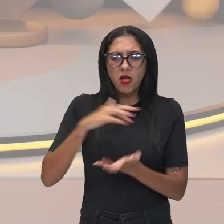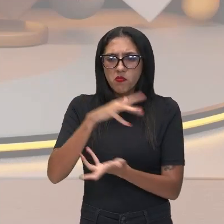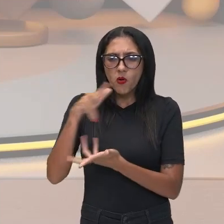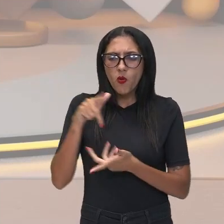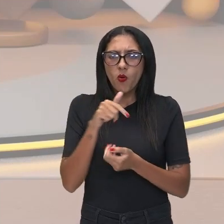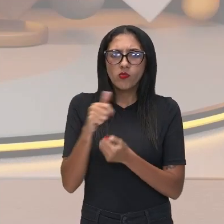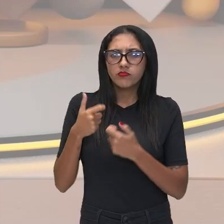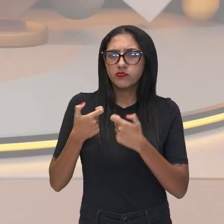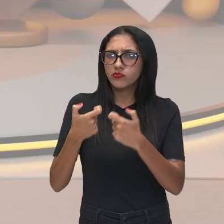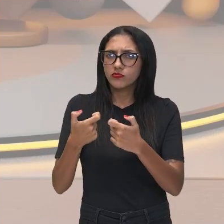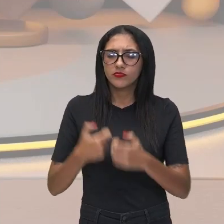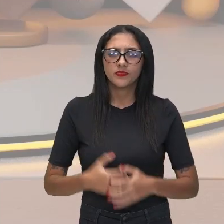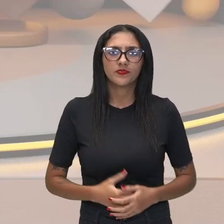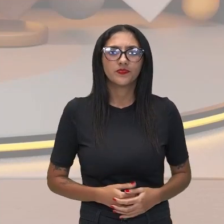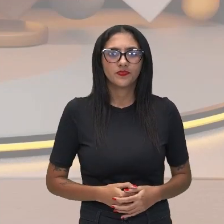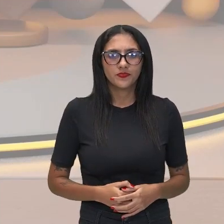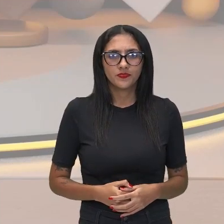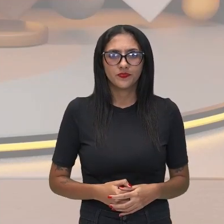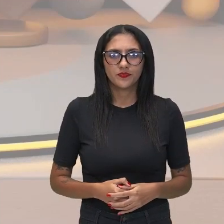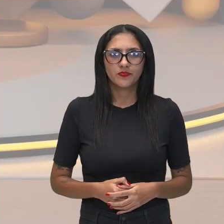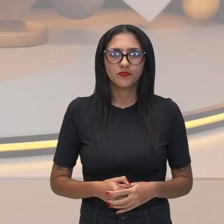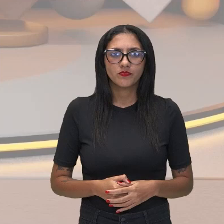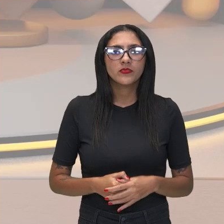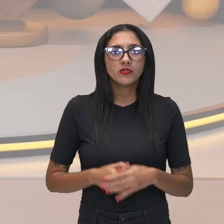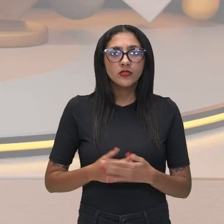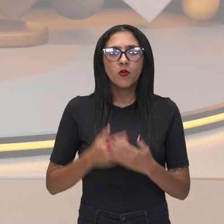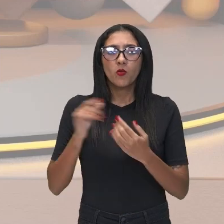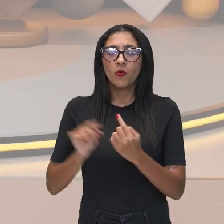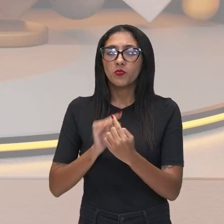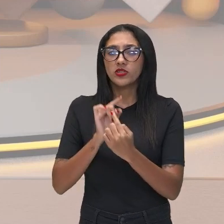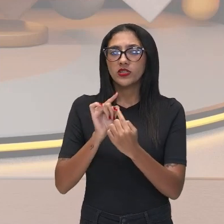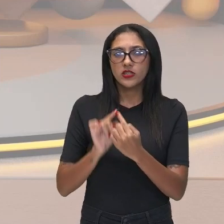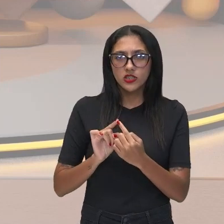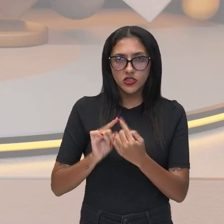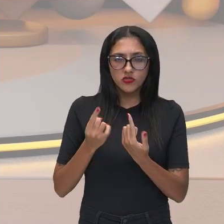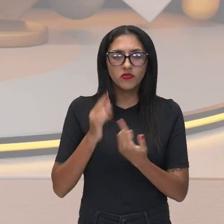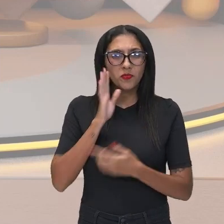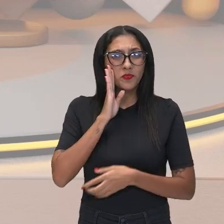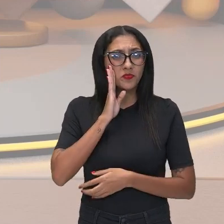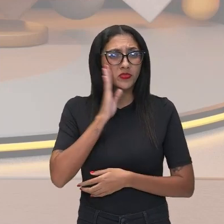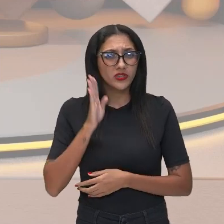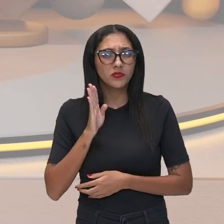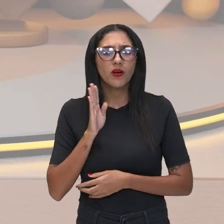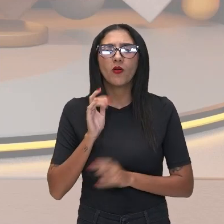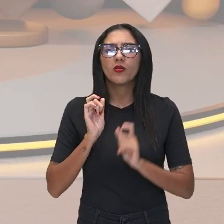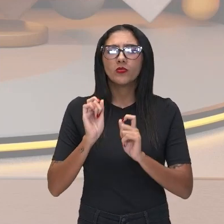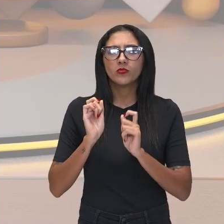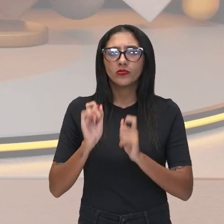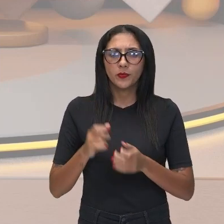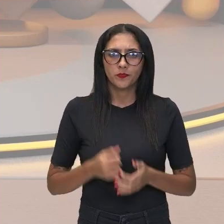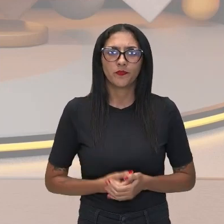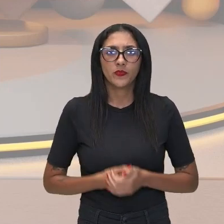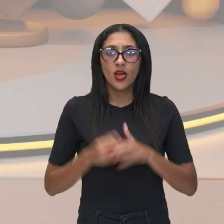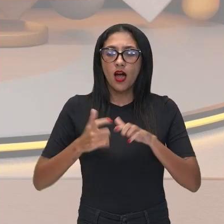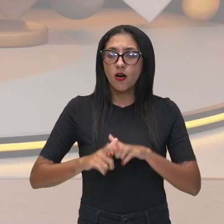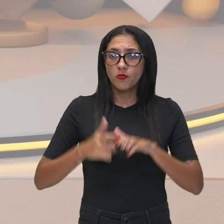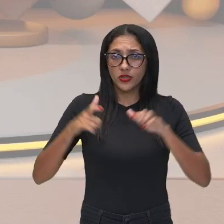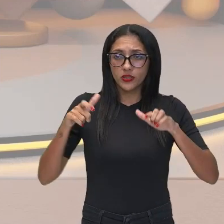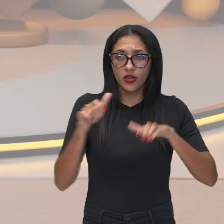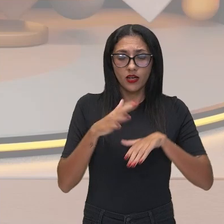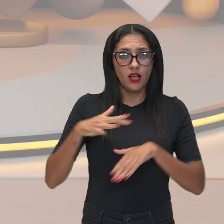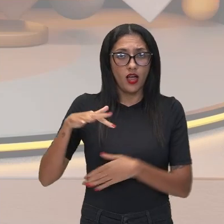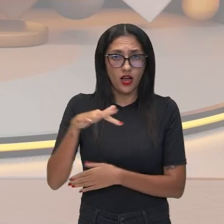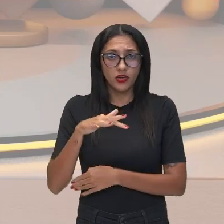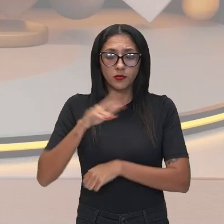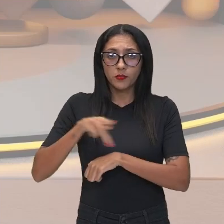diferentes continentes? Então, os objetivos da guerra, ou o objetivo principal, era ampliar ou manter o domínio dos